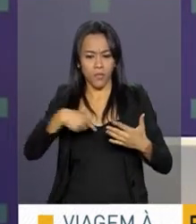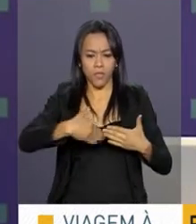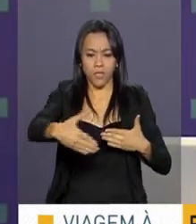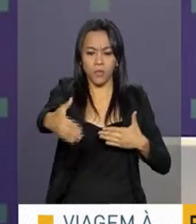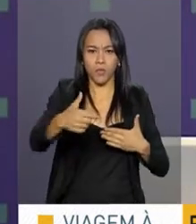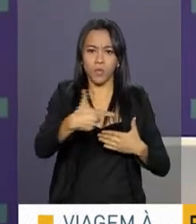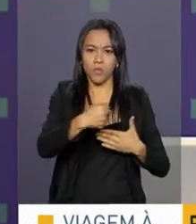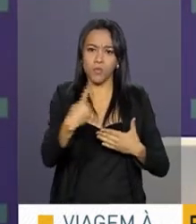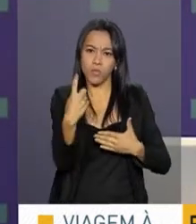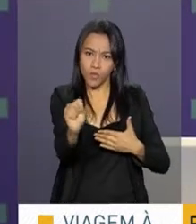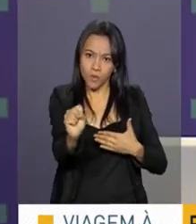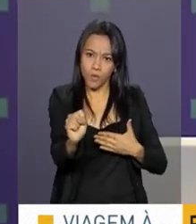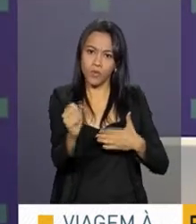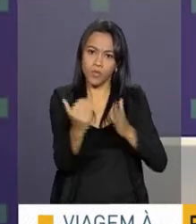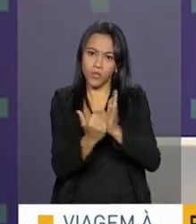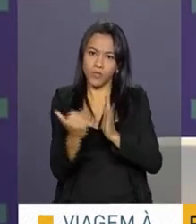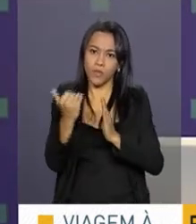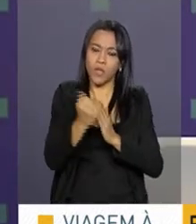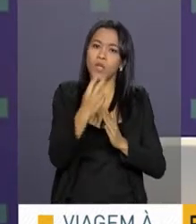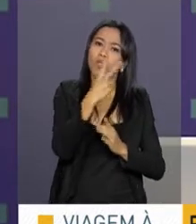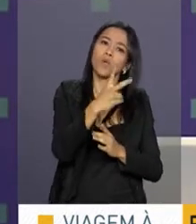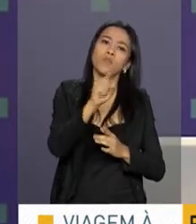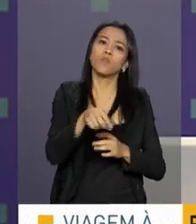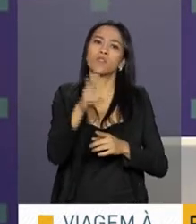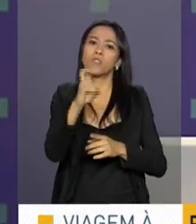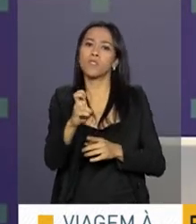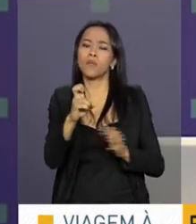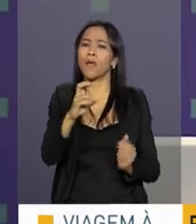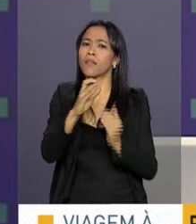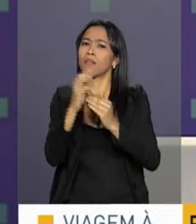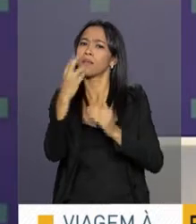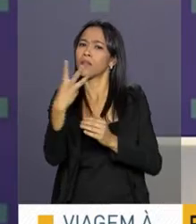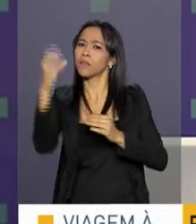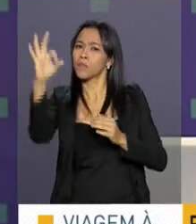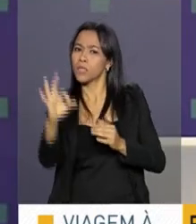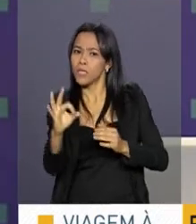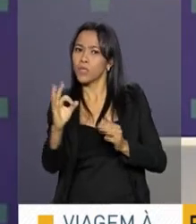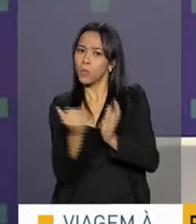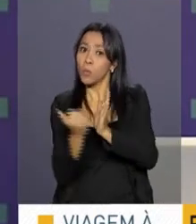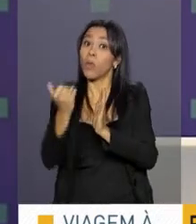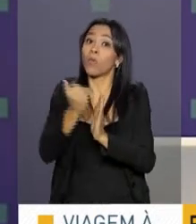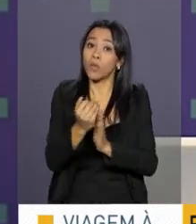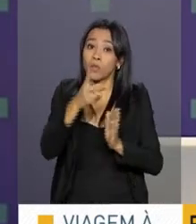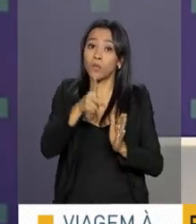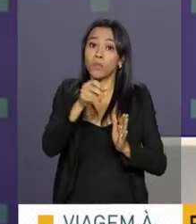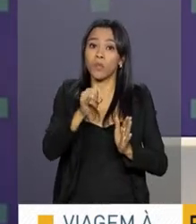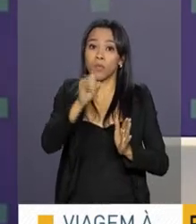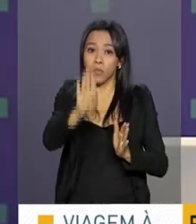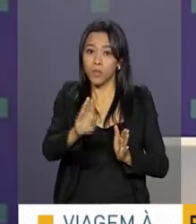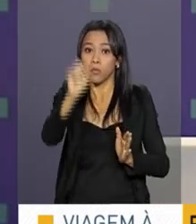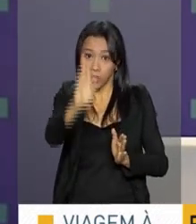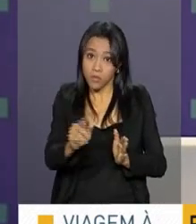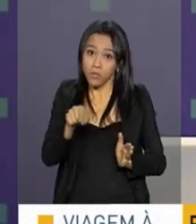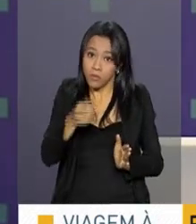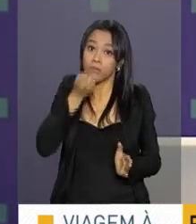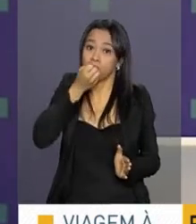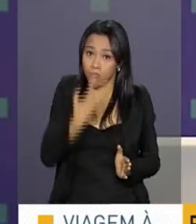2018, um crescimento entre 2,5% e 3% do PIB no Brasil.